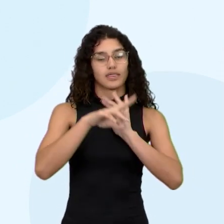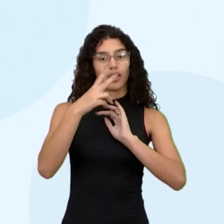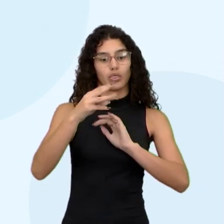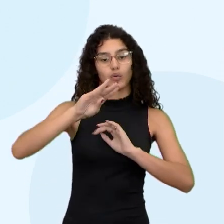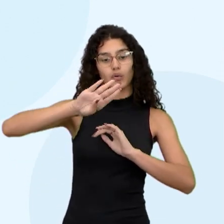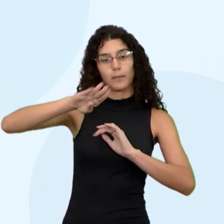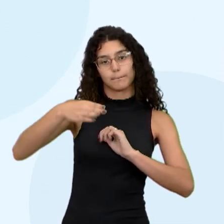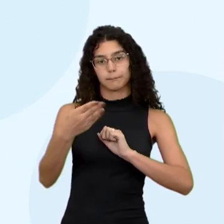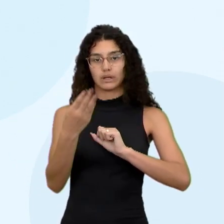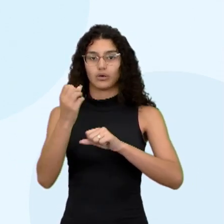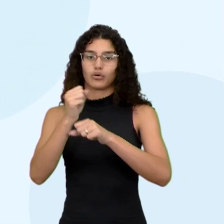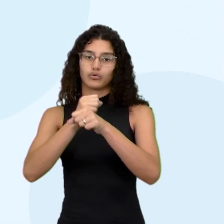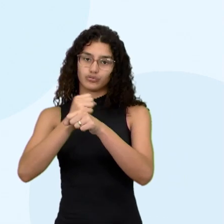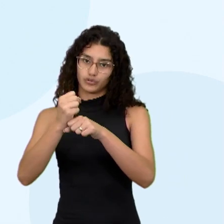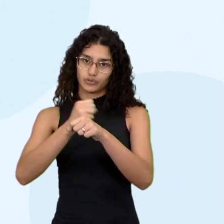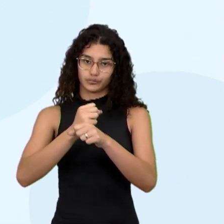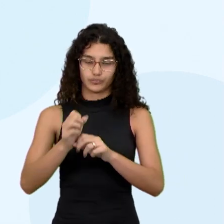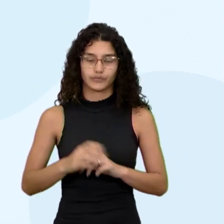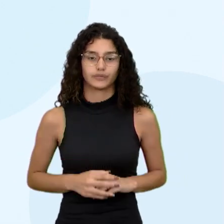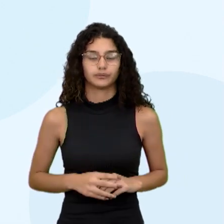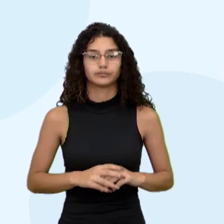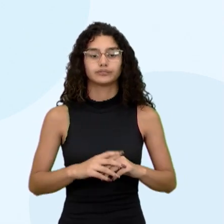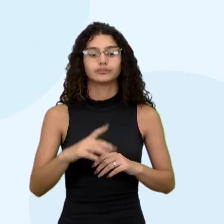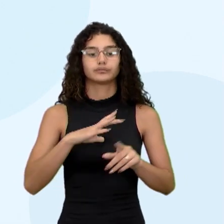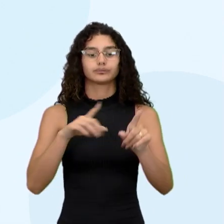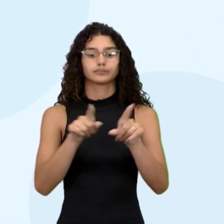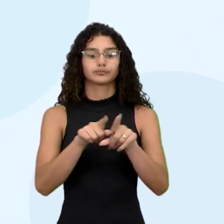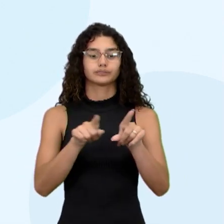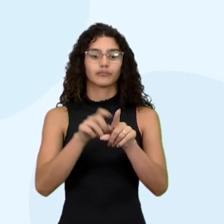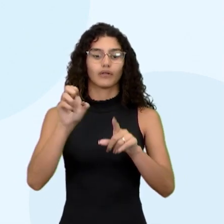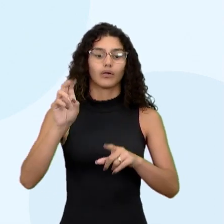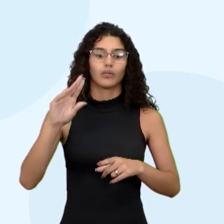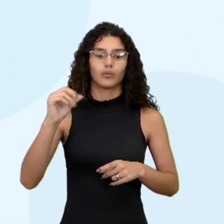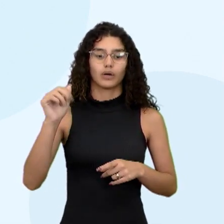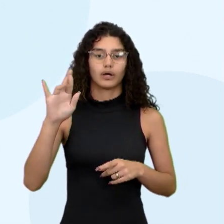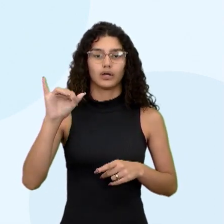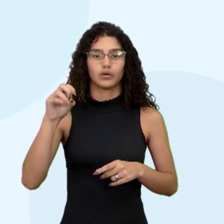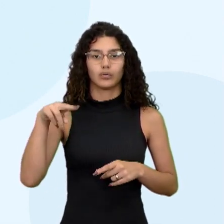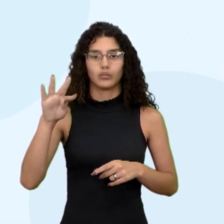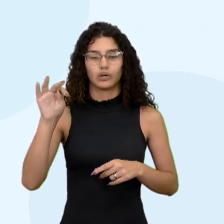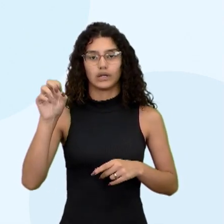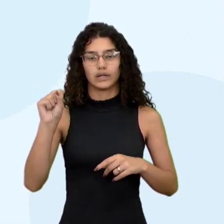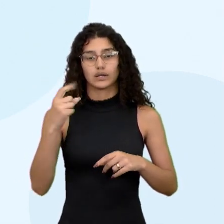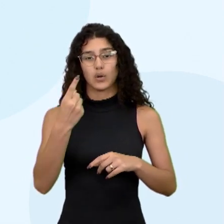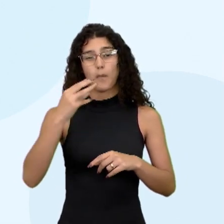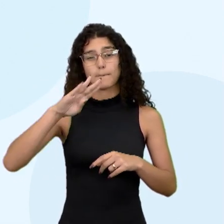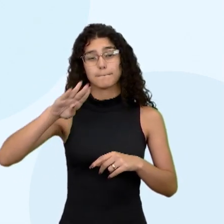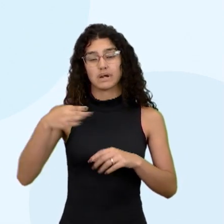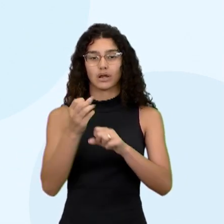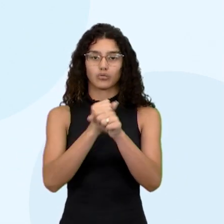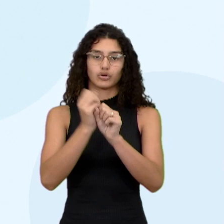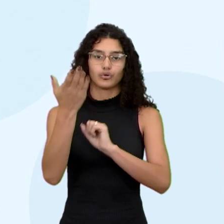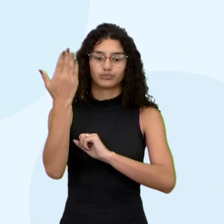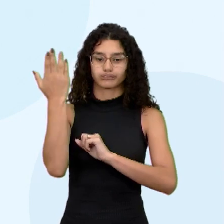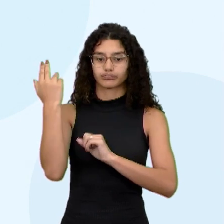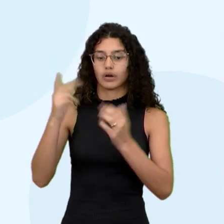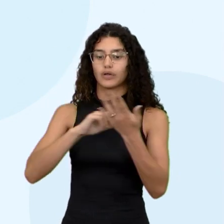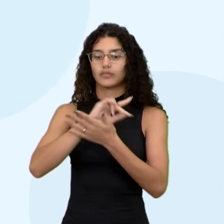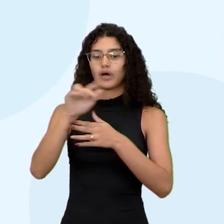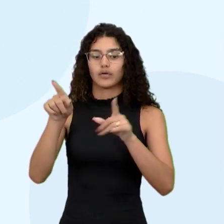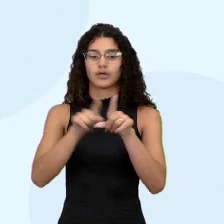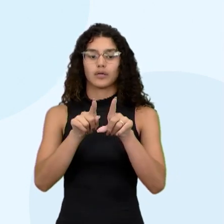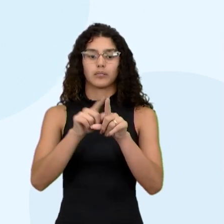milhões de anos. Surge aí os eucariontes, e 1 bilhão de anos atrás, muitos outros tipos de